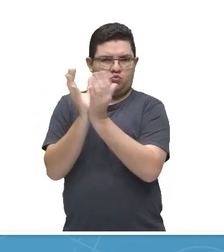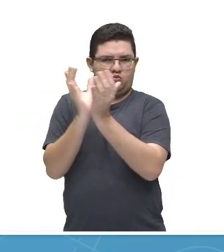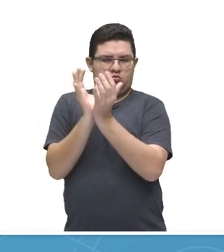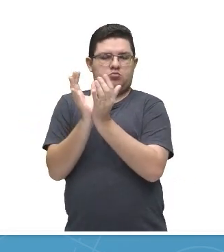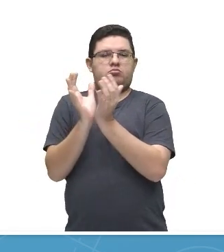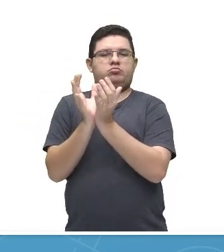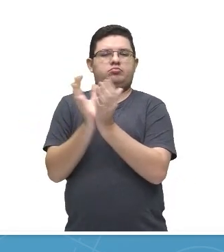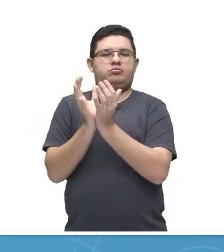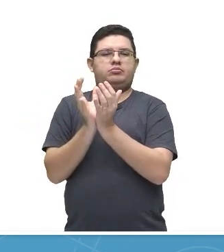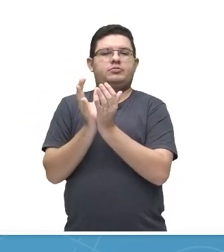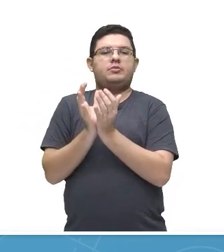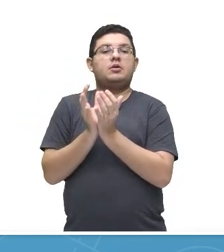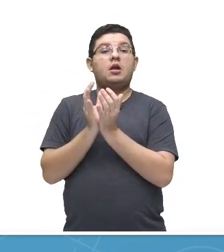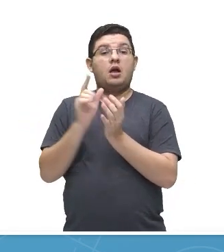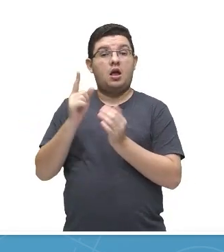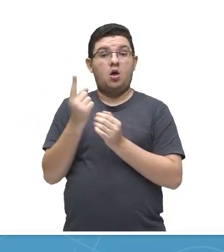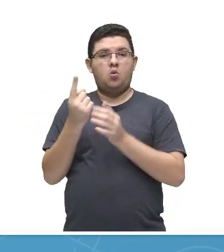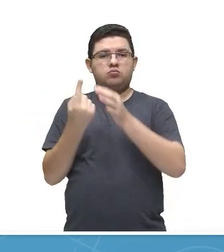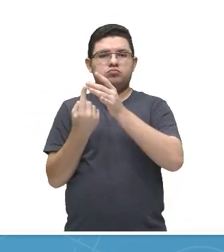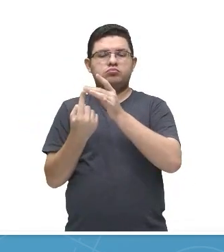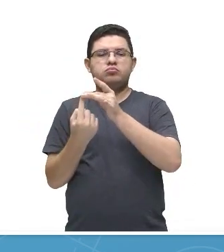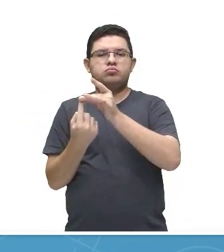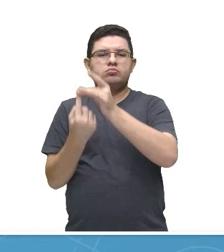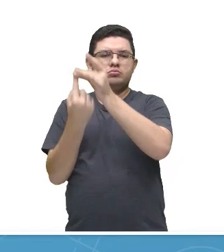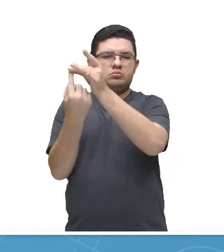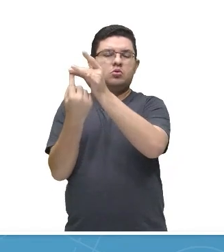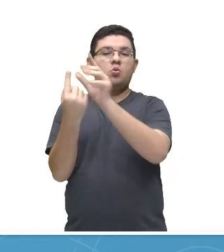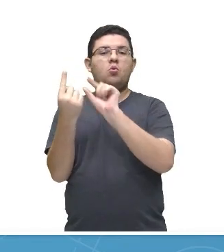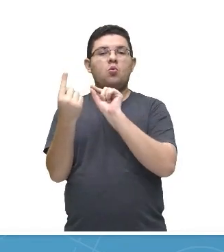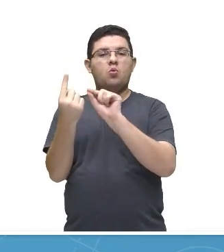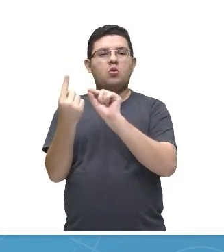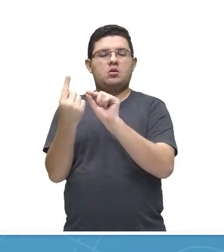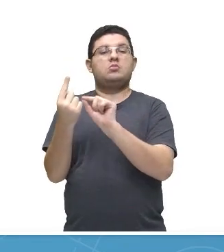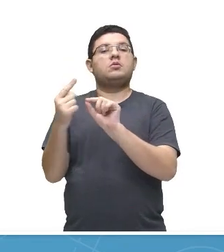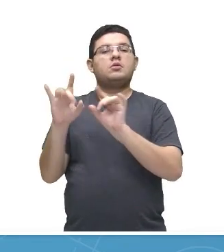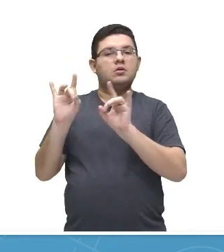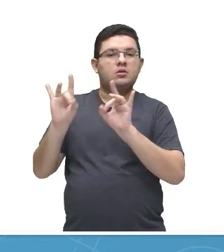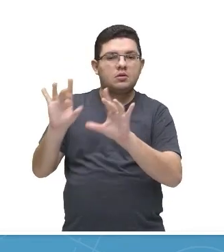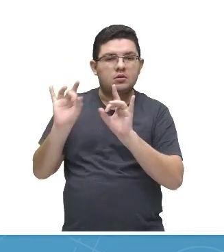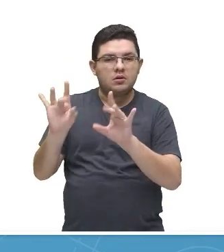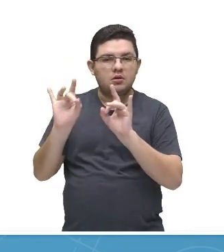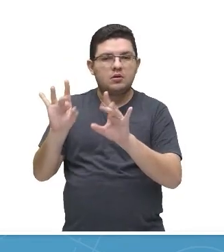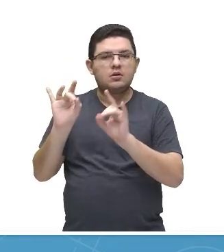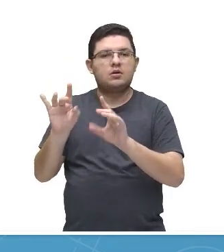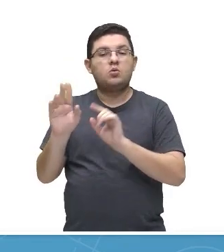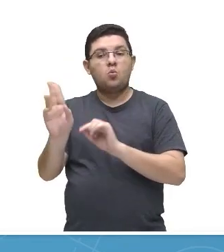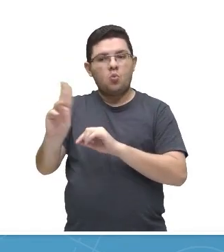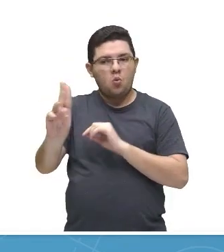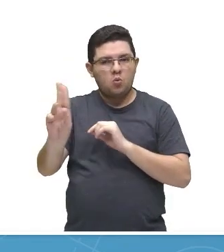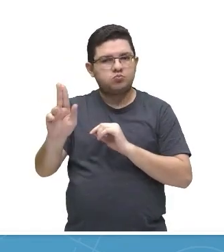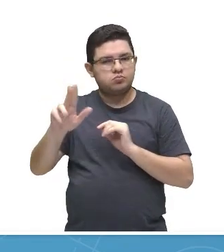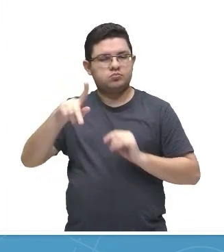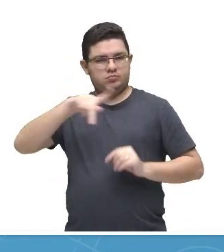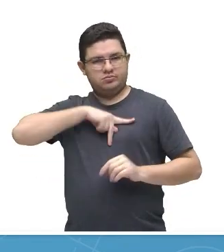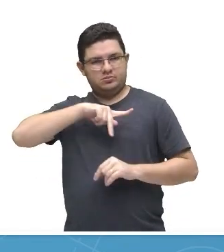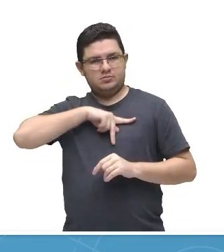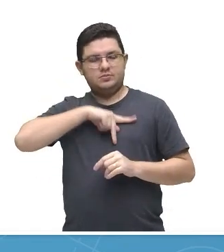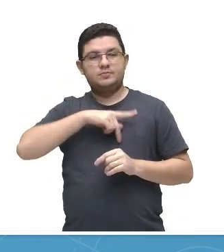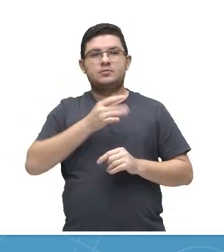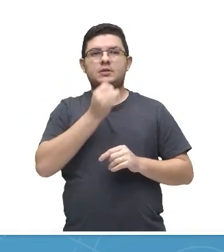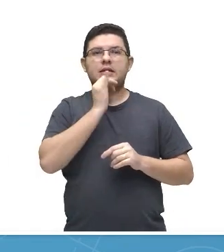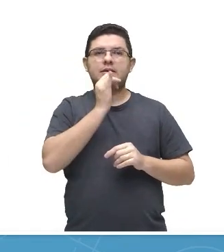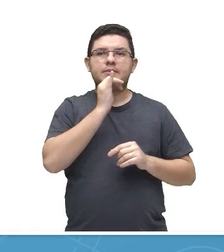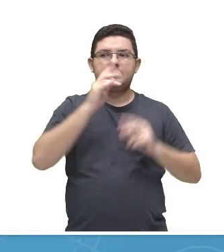que será destacado dentre a espécie. Nós temos toda a espécie, por exemplo, a espécie